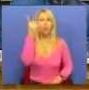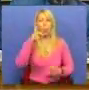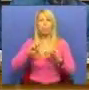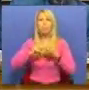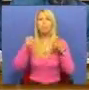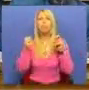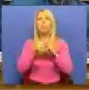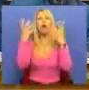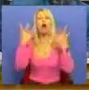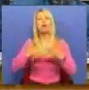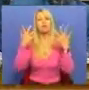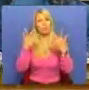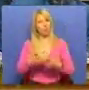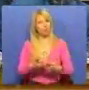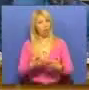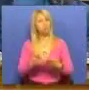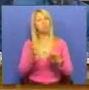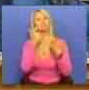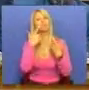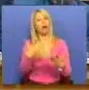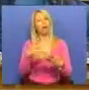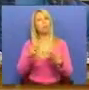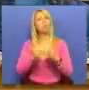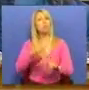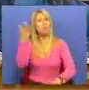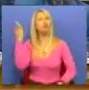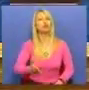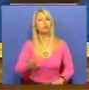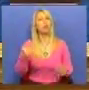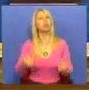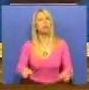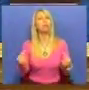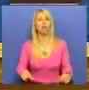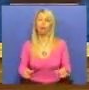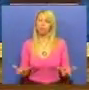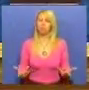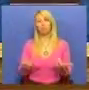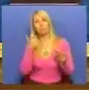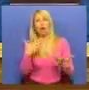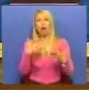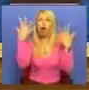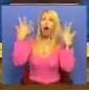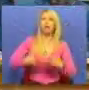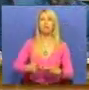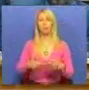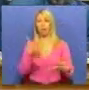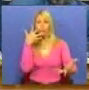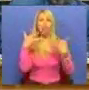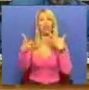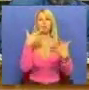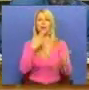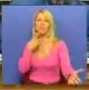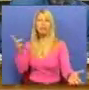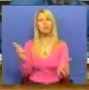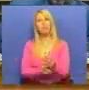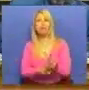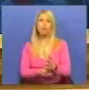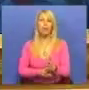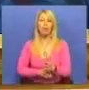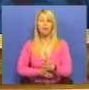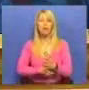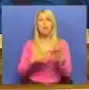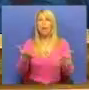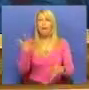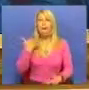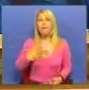orçamental, é um problema de justiça e, por isso, de orçamento, de transparência e de verdade. E queria,